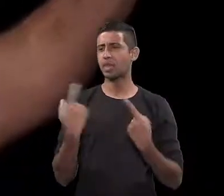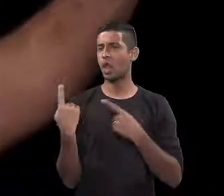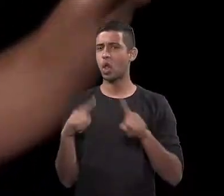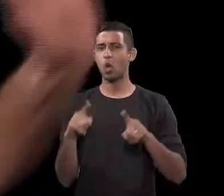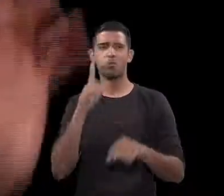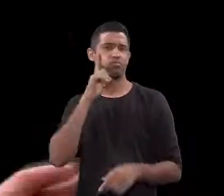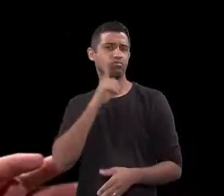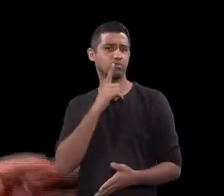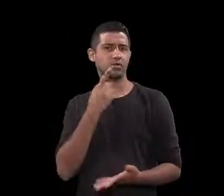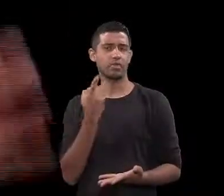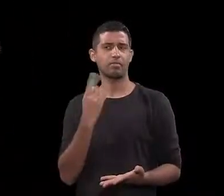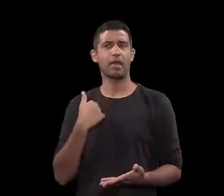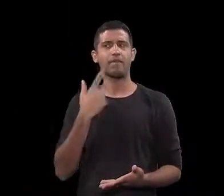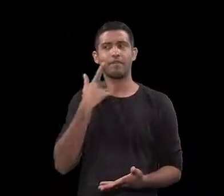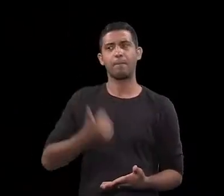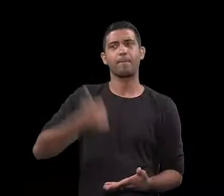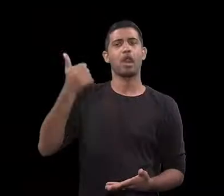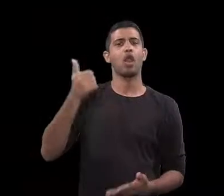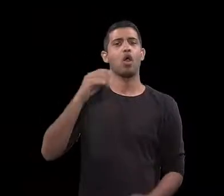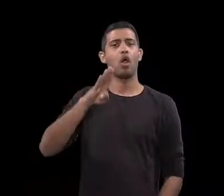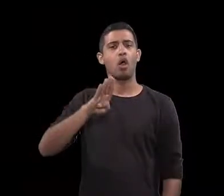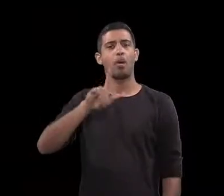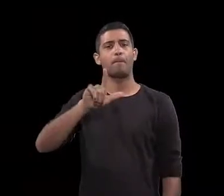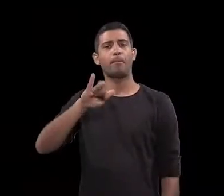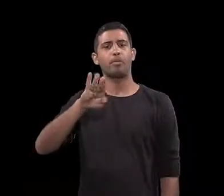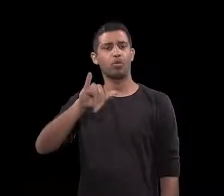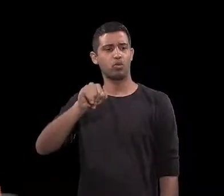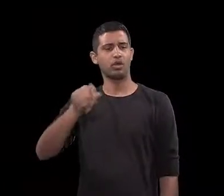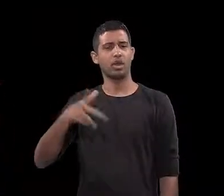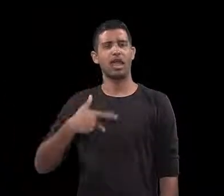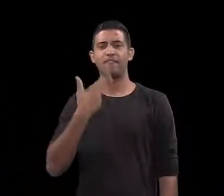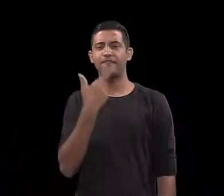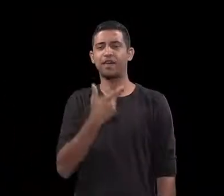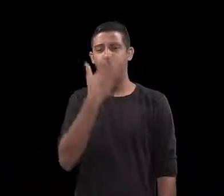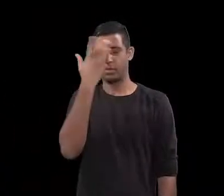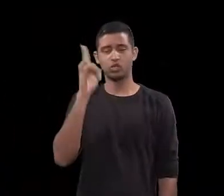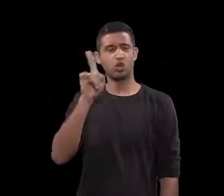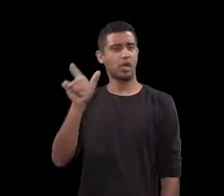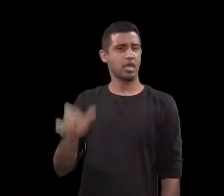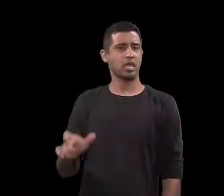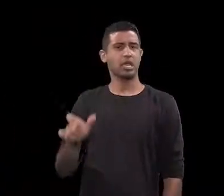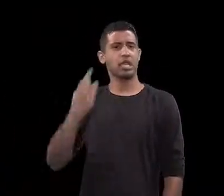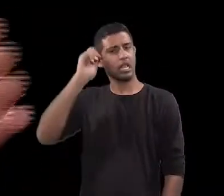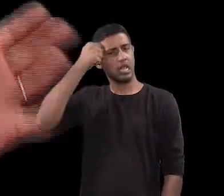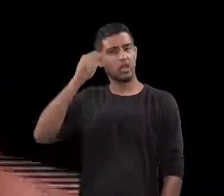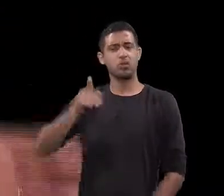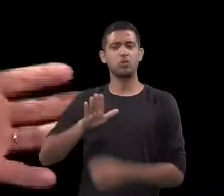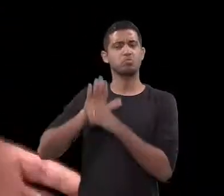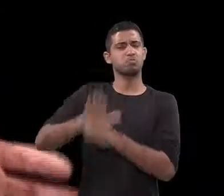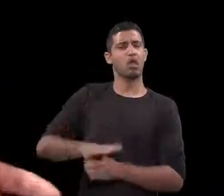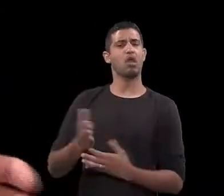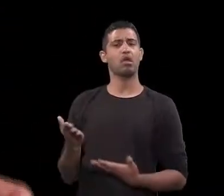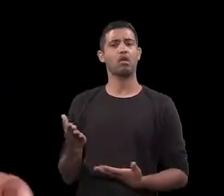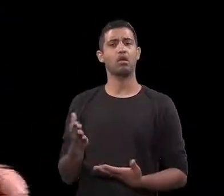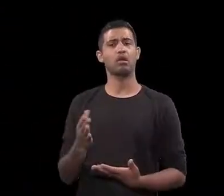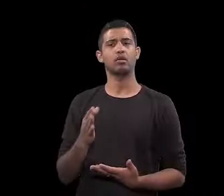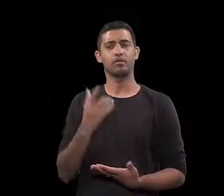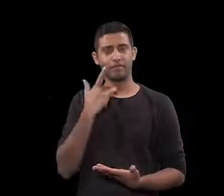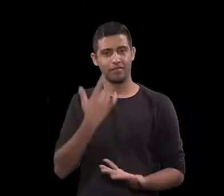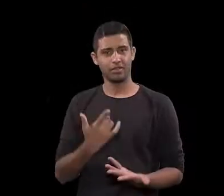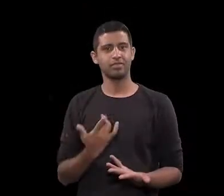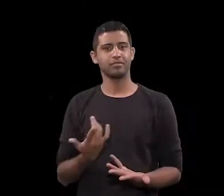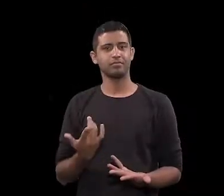imperialismo americano. O blues encaixava mais, porque se tratava do negro oprimido, que era parte da classe